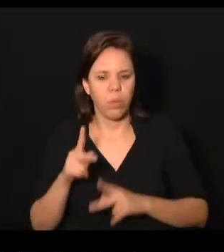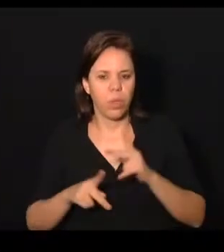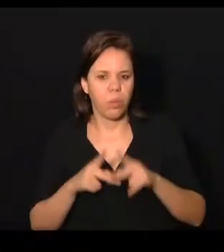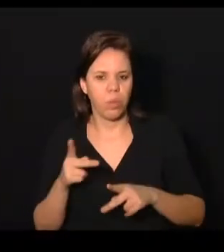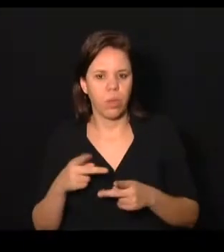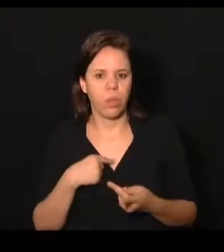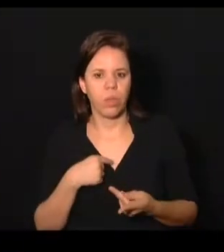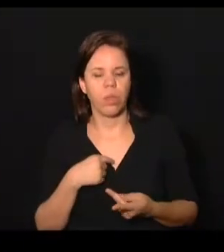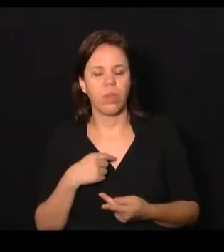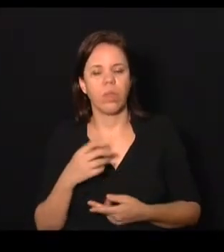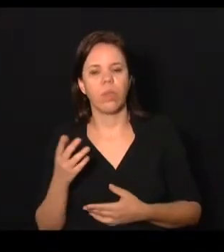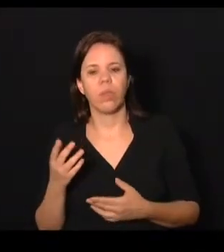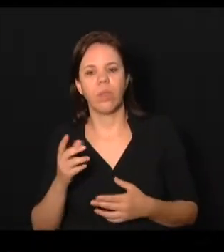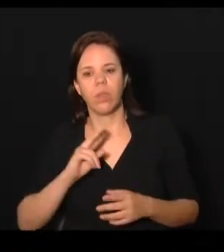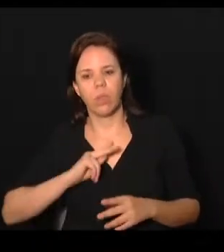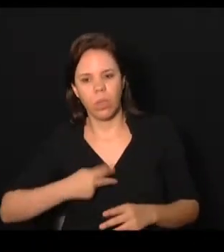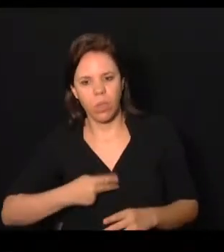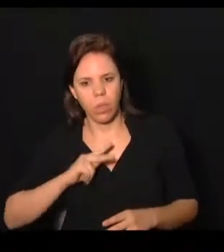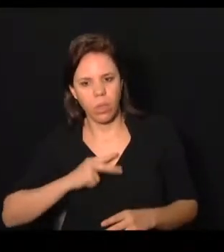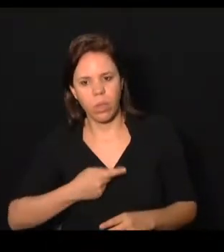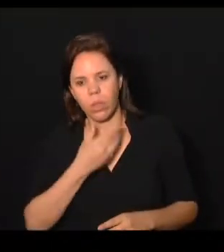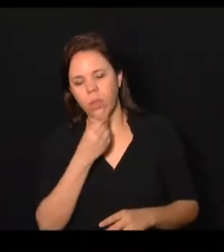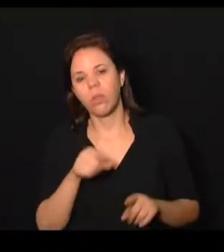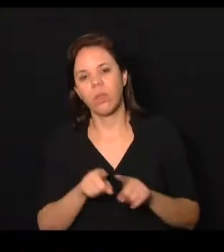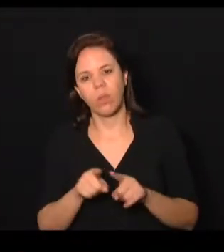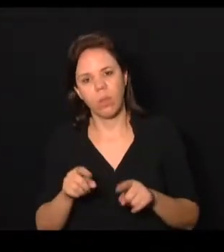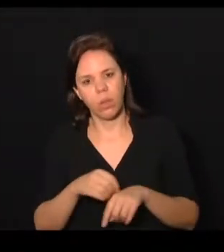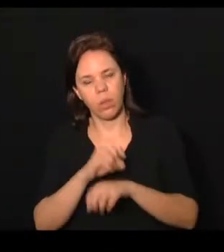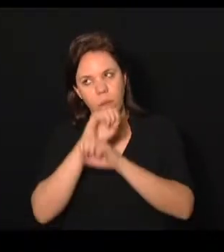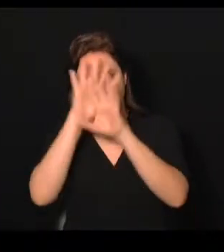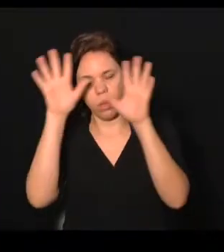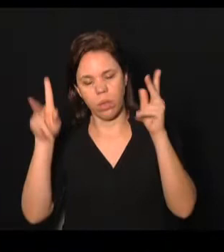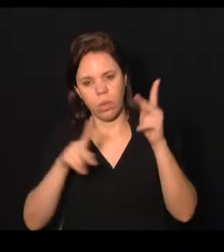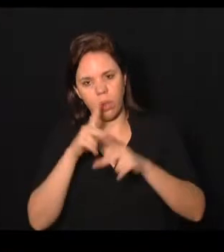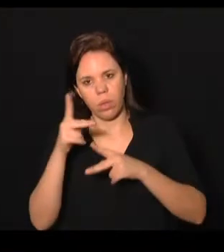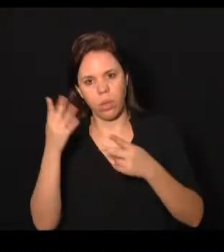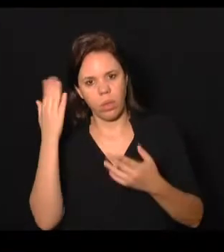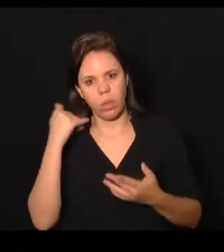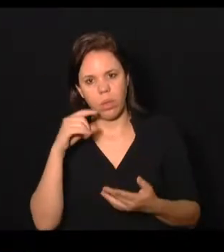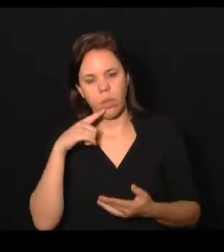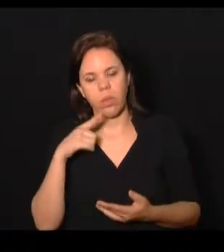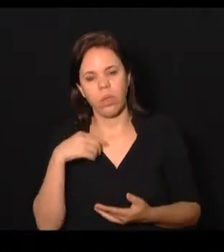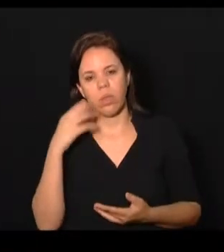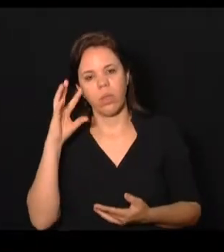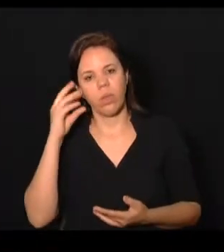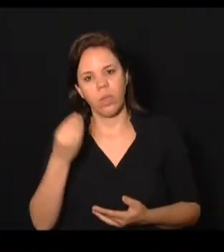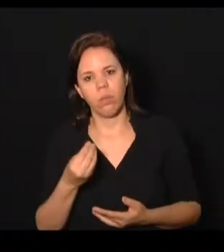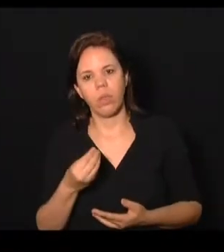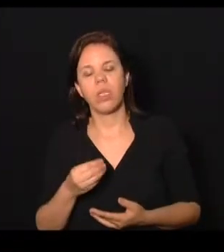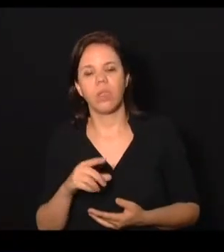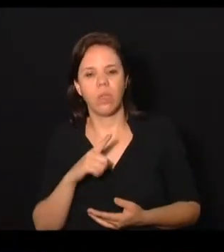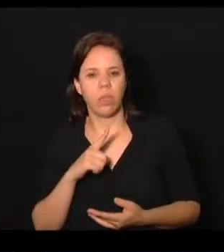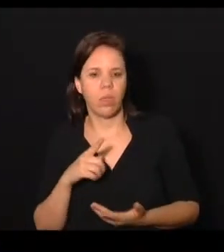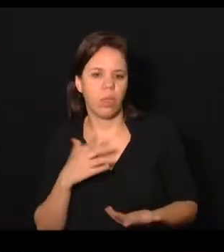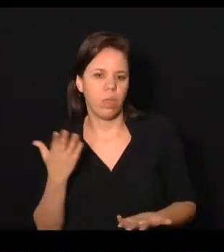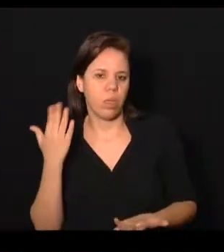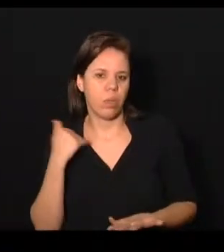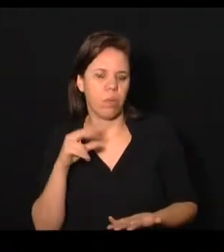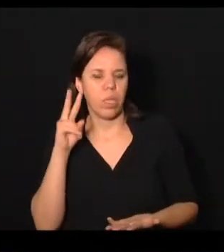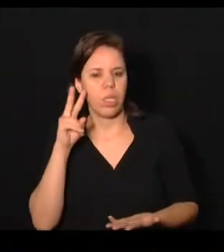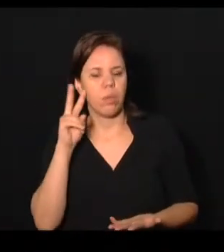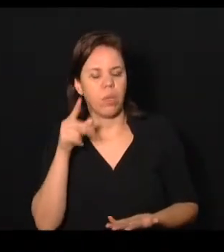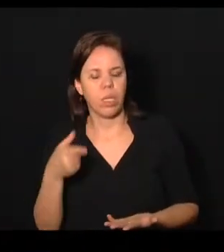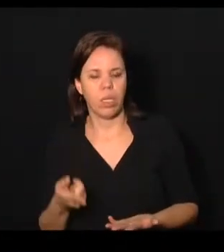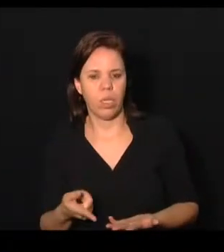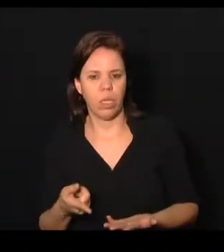aos homossexuais, masculinos e tal, e a gente trazer um esclarecimento para a população. E lembrar sempre, como eu disse, e o